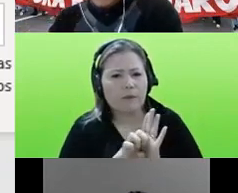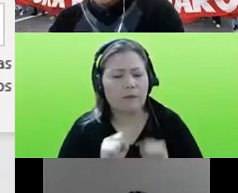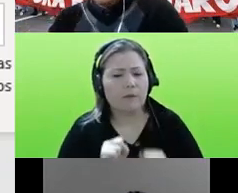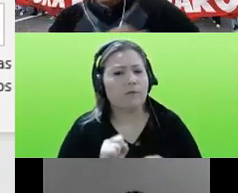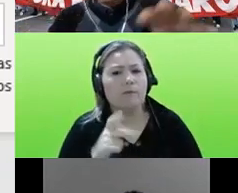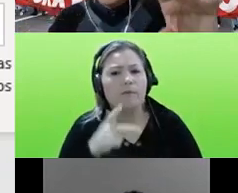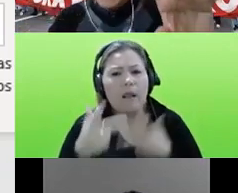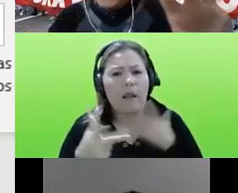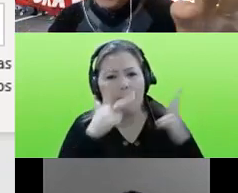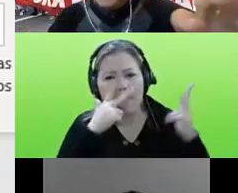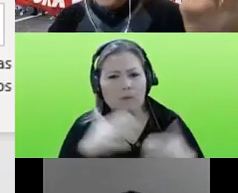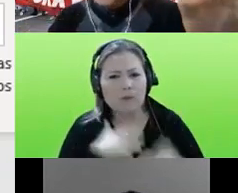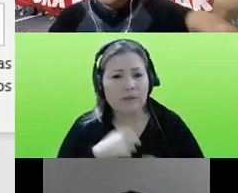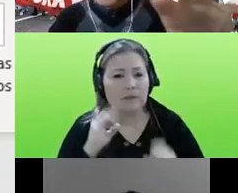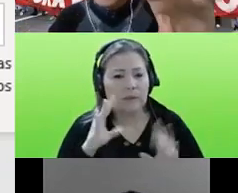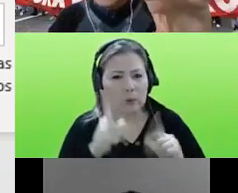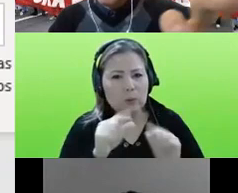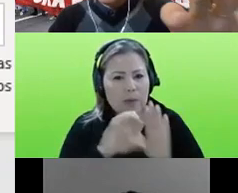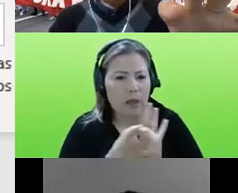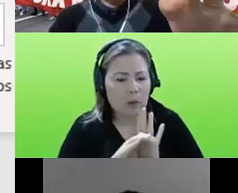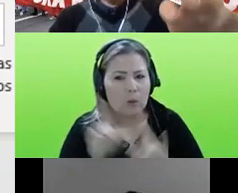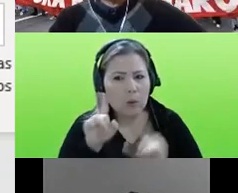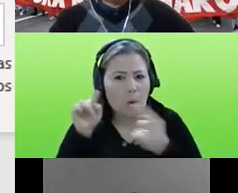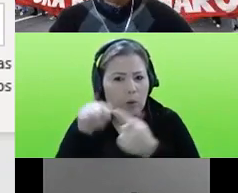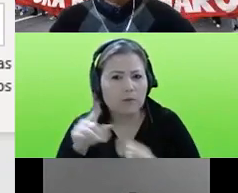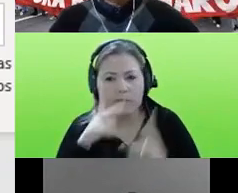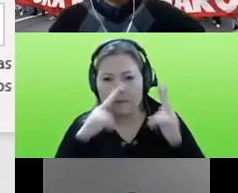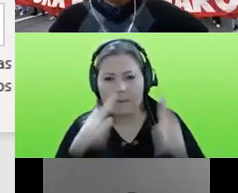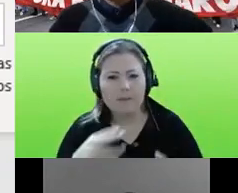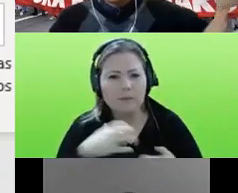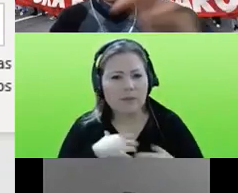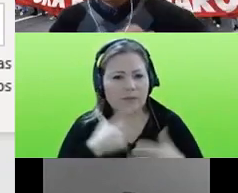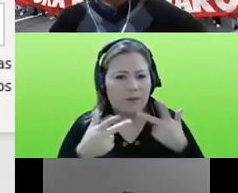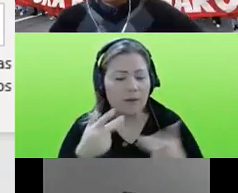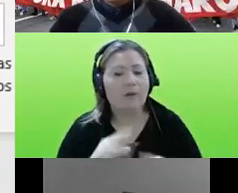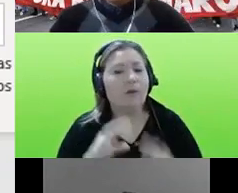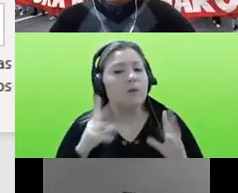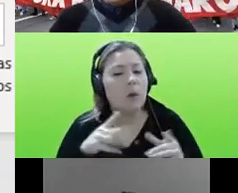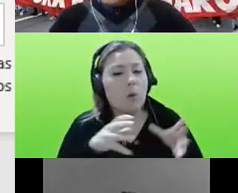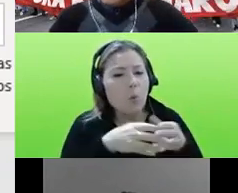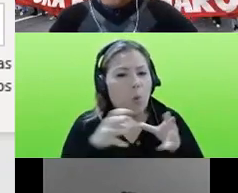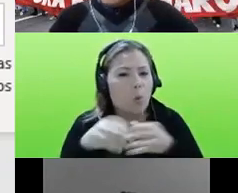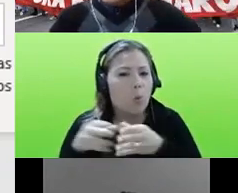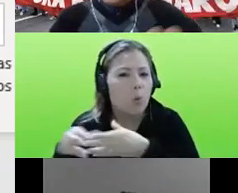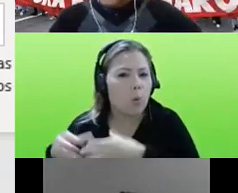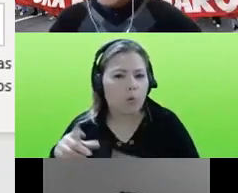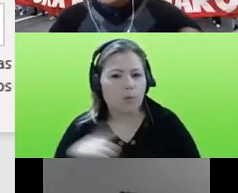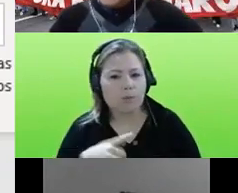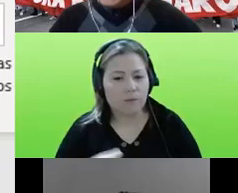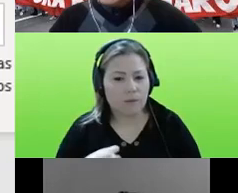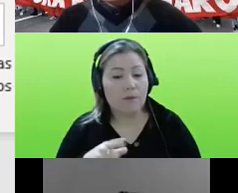mesma linguagem. Se todo mundo é católico de uma certa orientação, fala a mesma linguagem. São os grupos. E essa